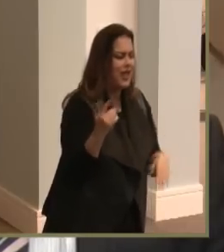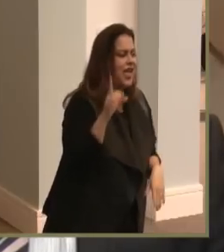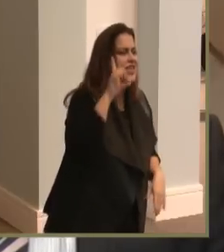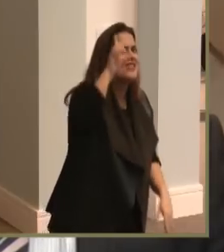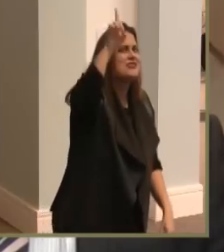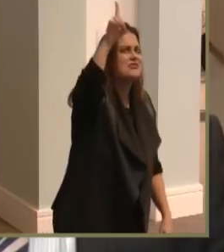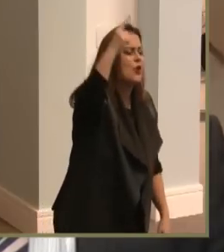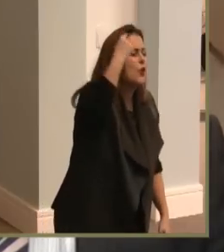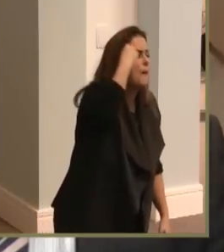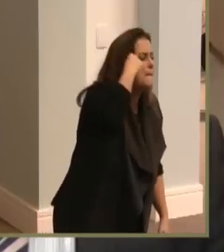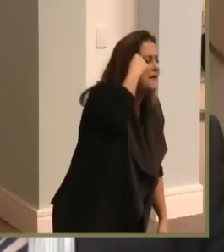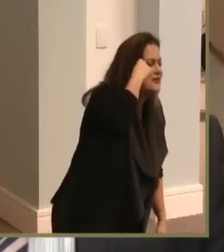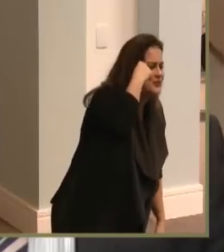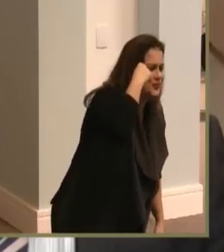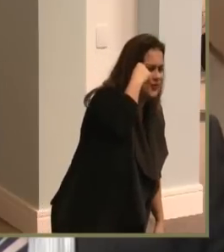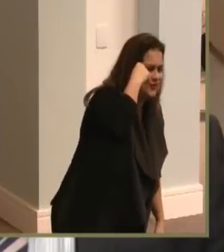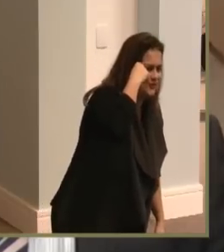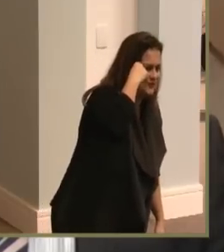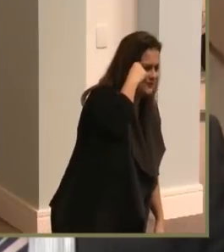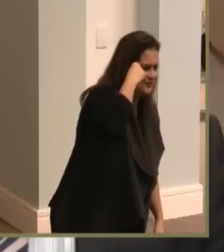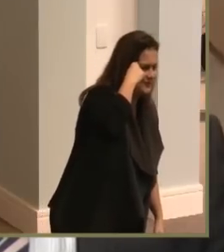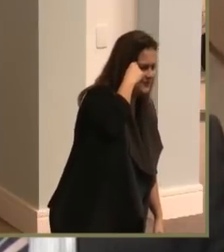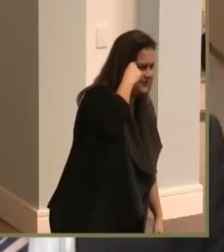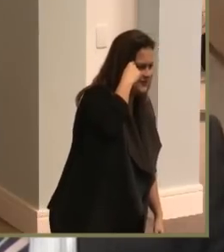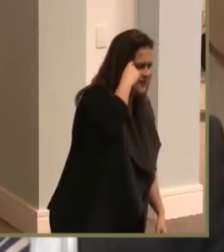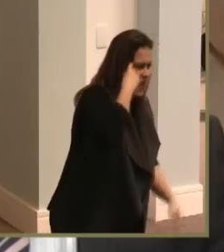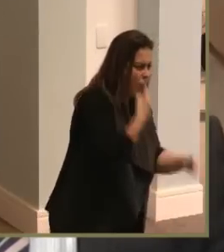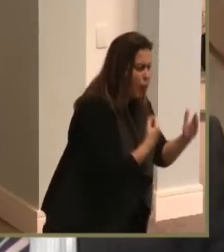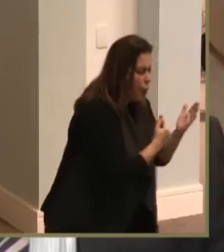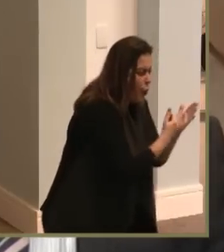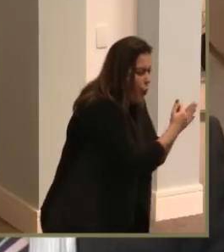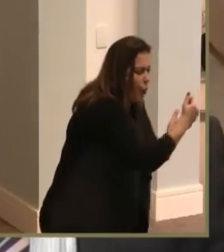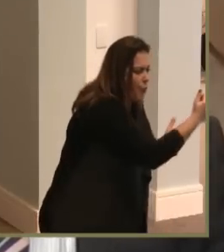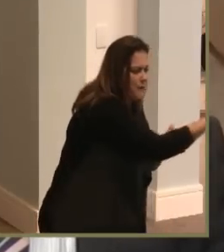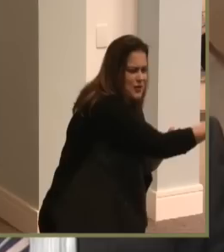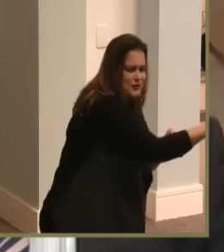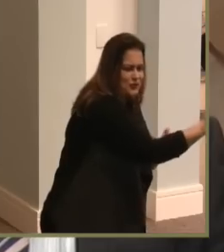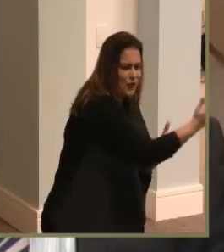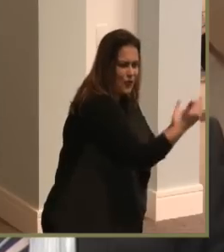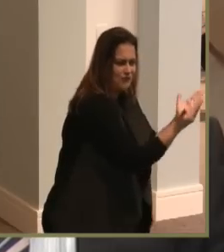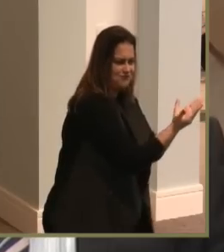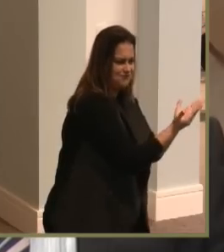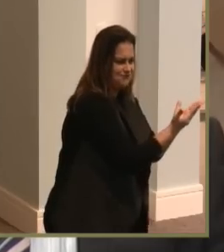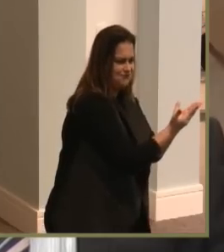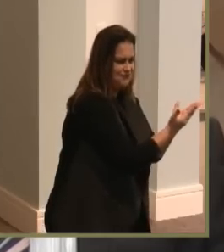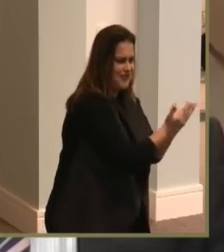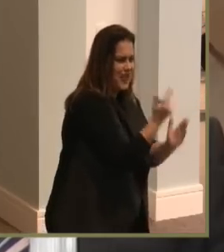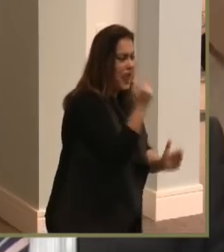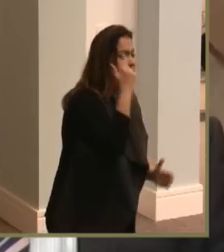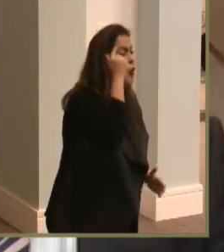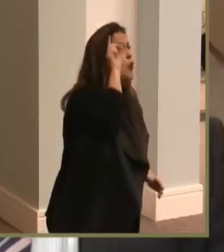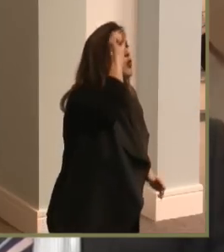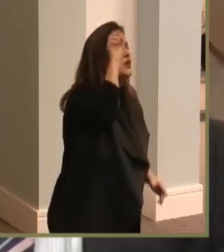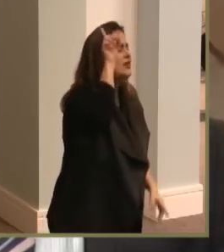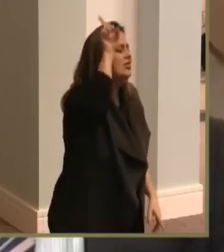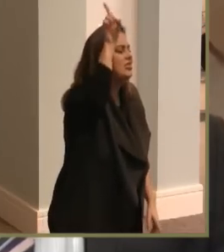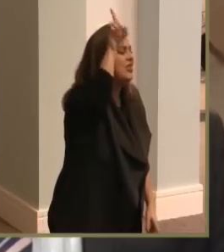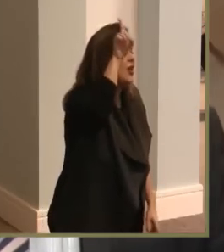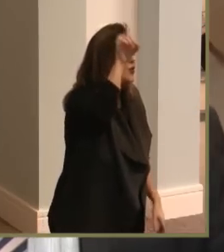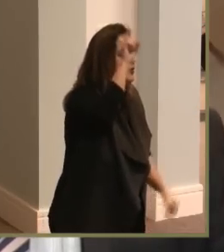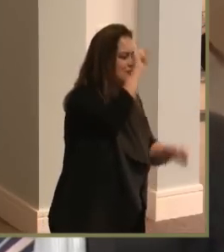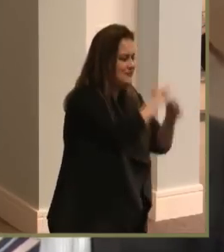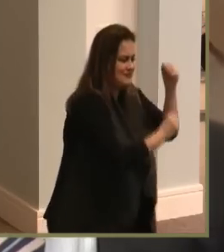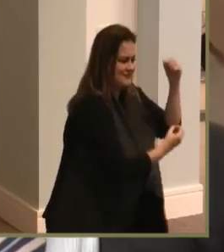homem. Jerusalém é o berço da fé, o berço do cristianismo. Jerusalém são os homens simples, incultos, são